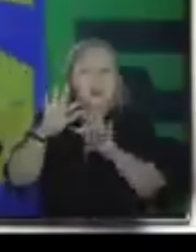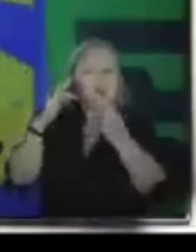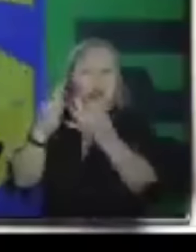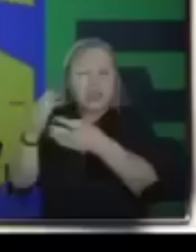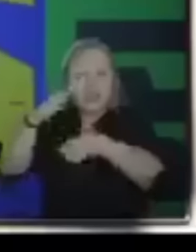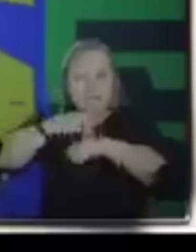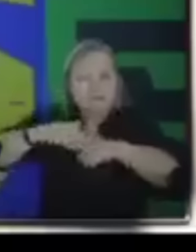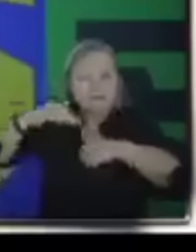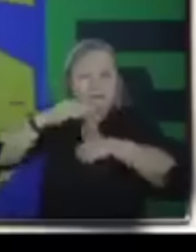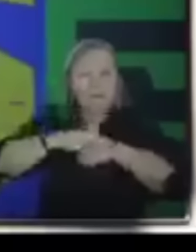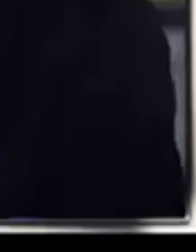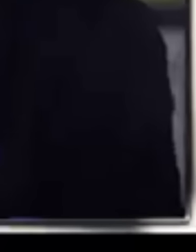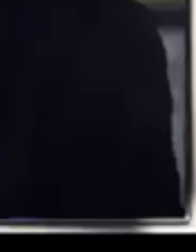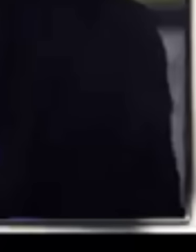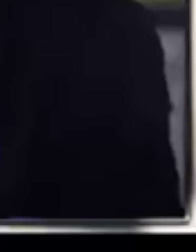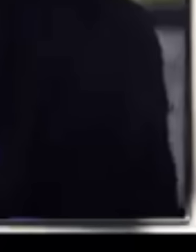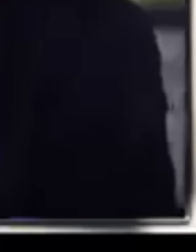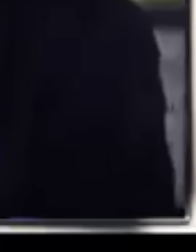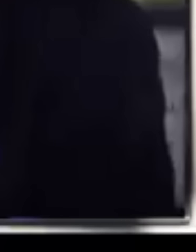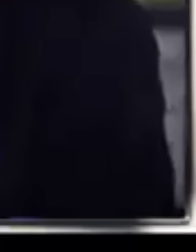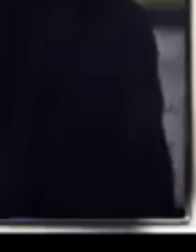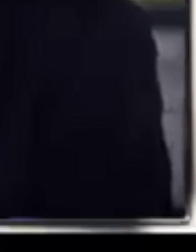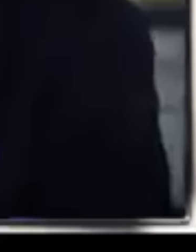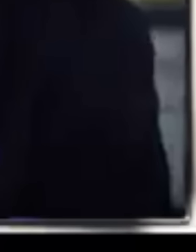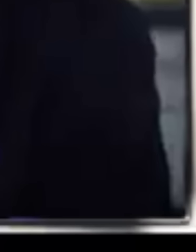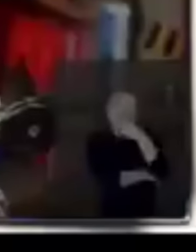Ou seja, esse cara,